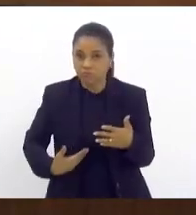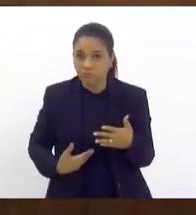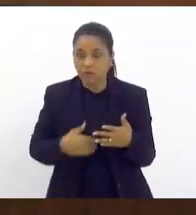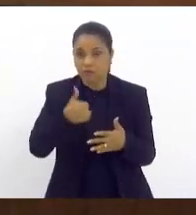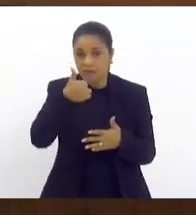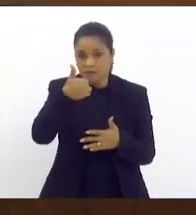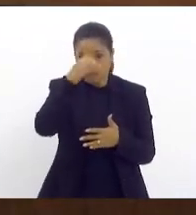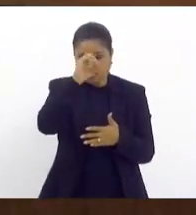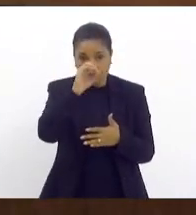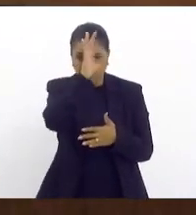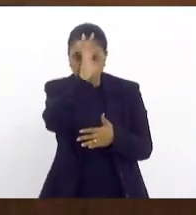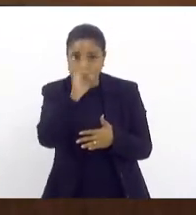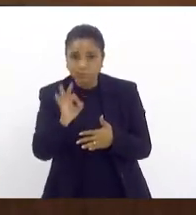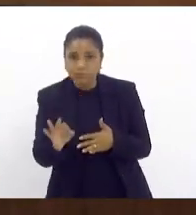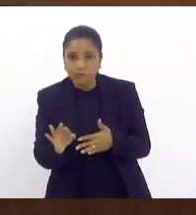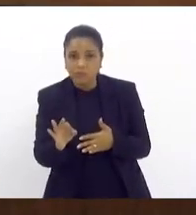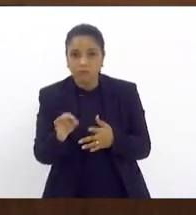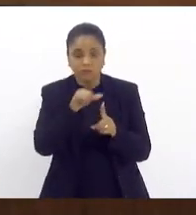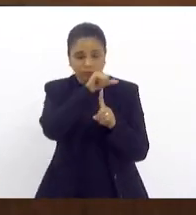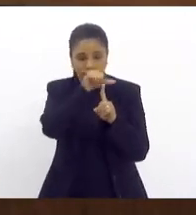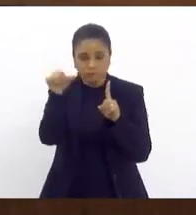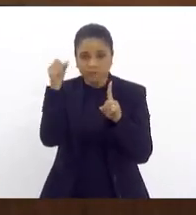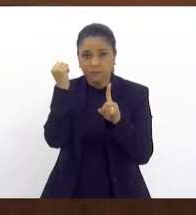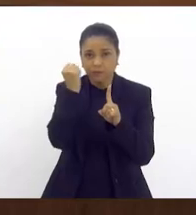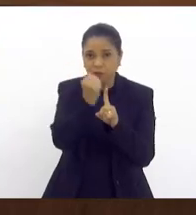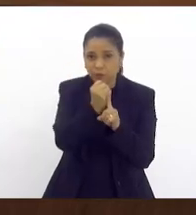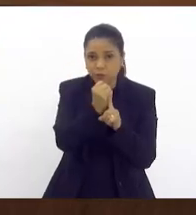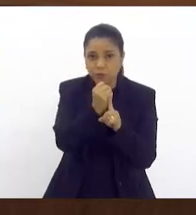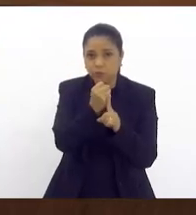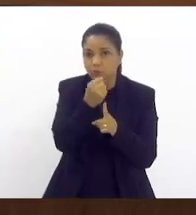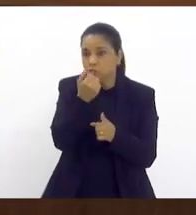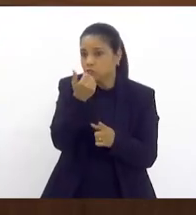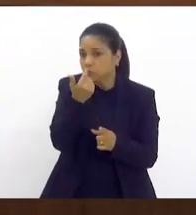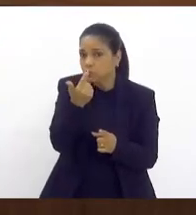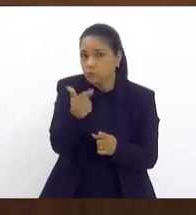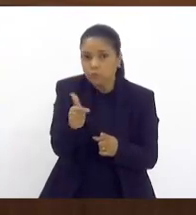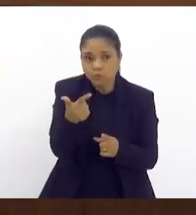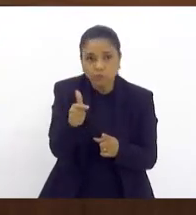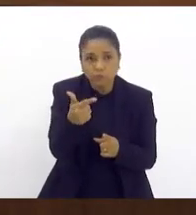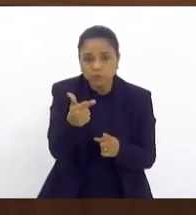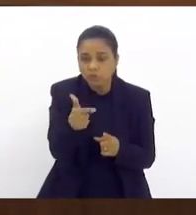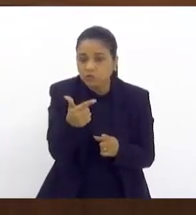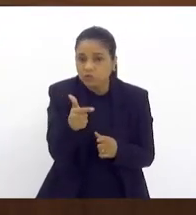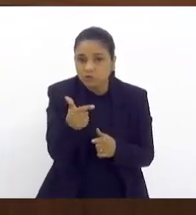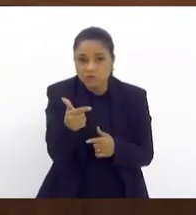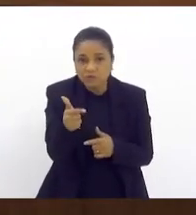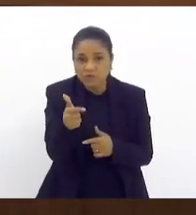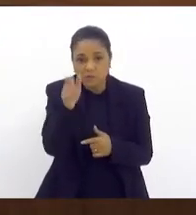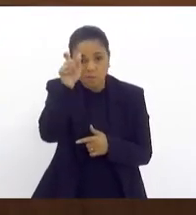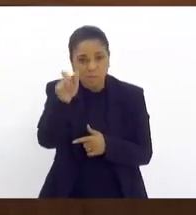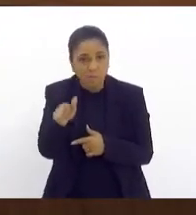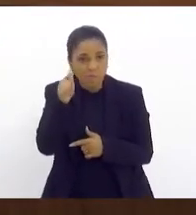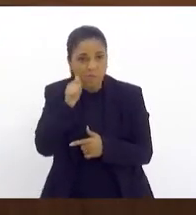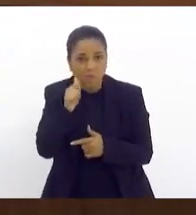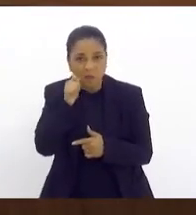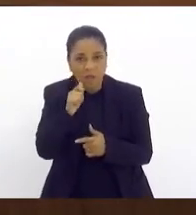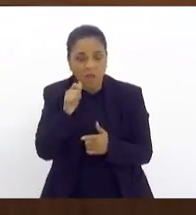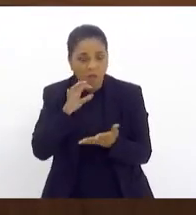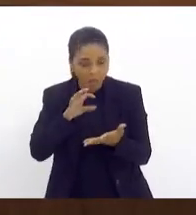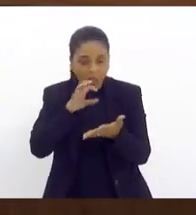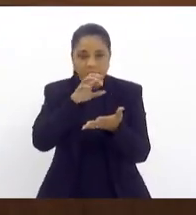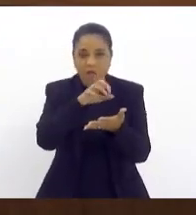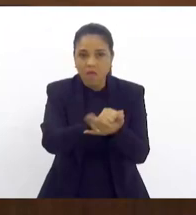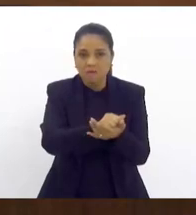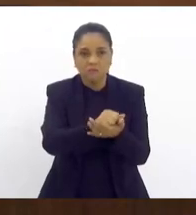10% dos feminicídios que ocorreram não tinham sequer essas mulheres não tinham sequer feito um registro